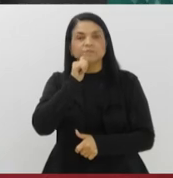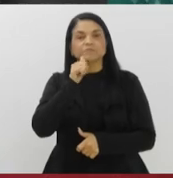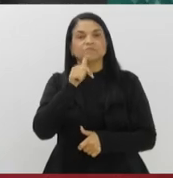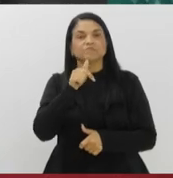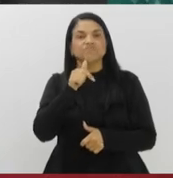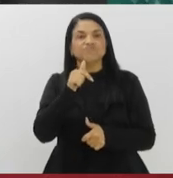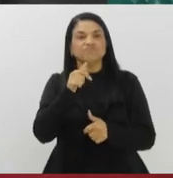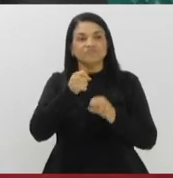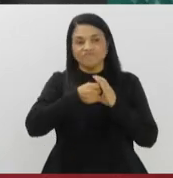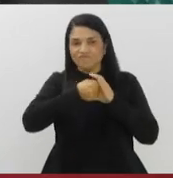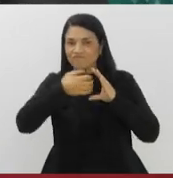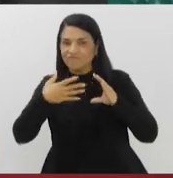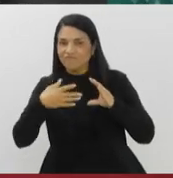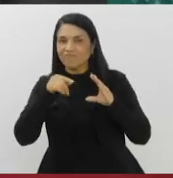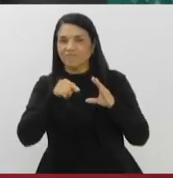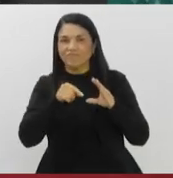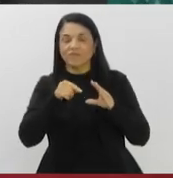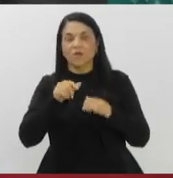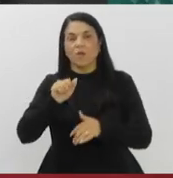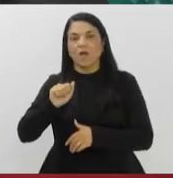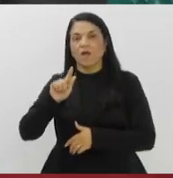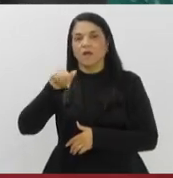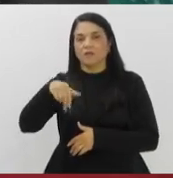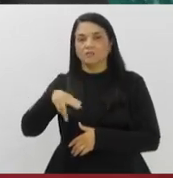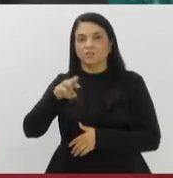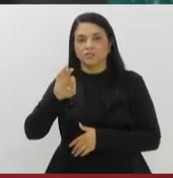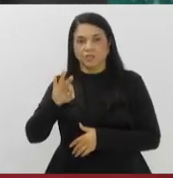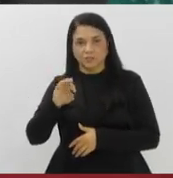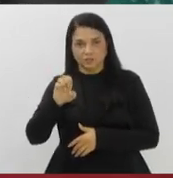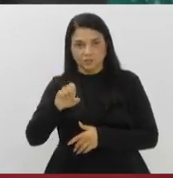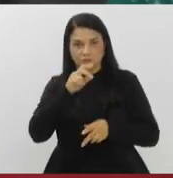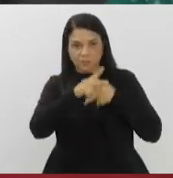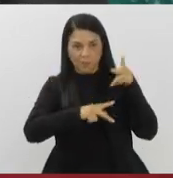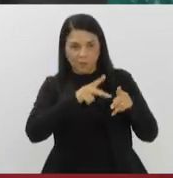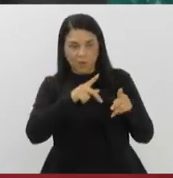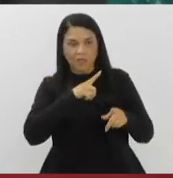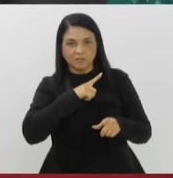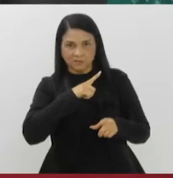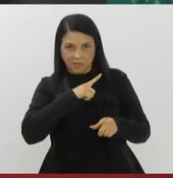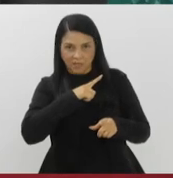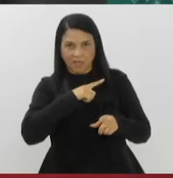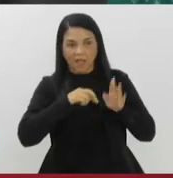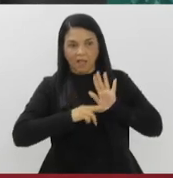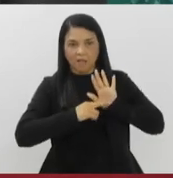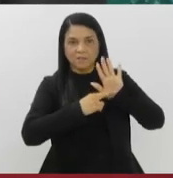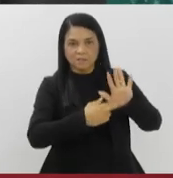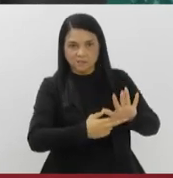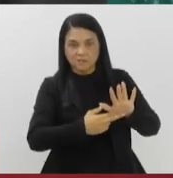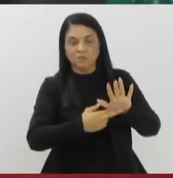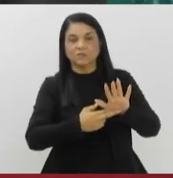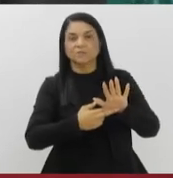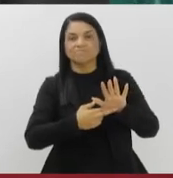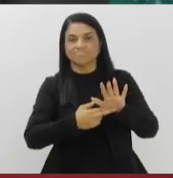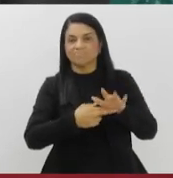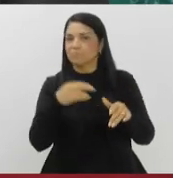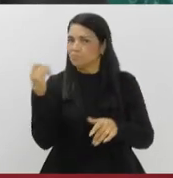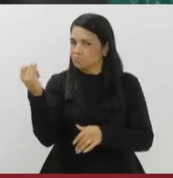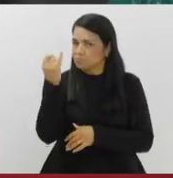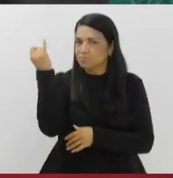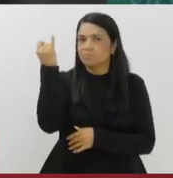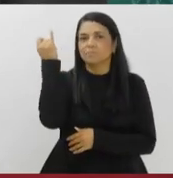essa categorização que os agentes populares vão ter, né, nas suas representações é muito